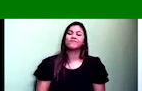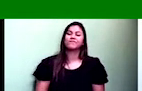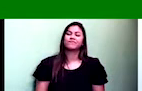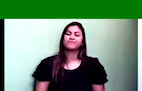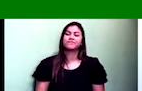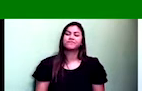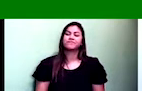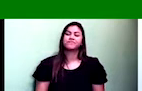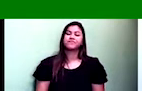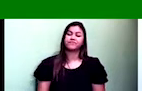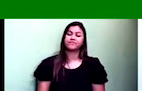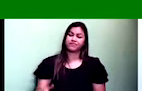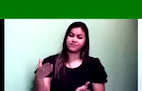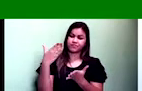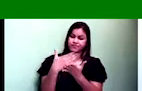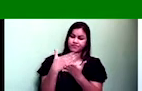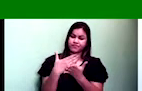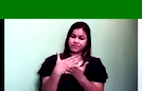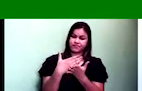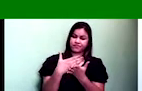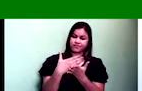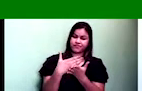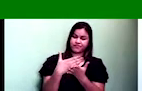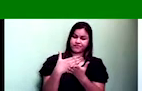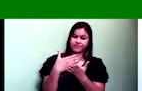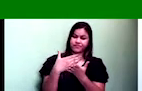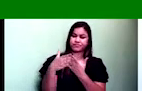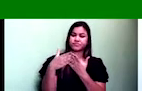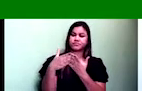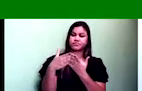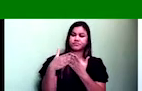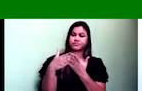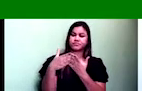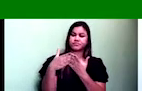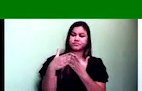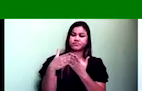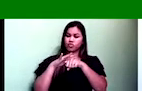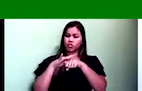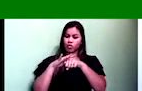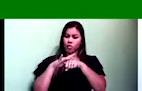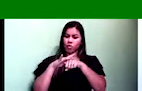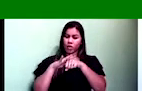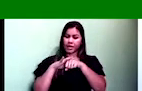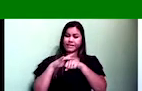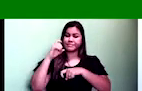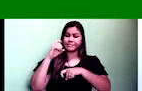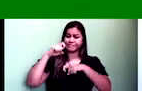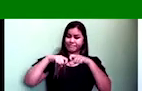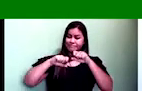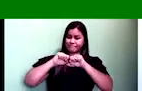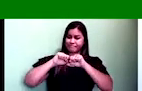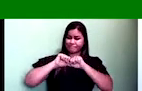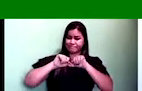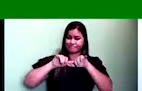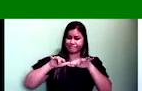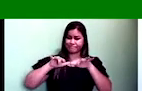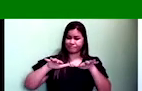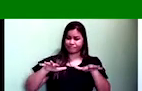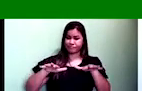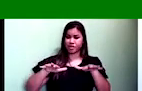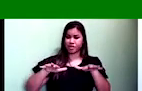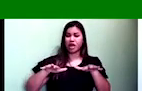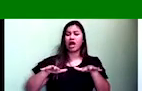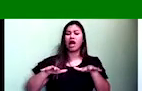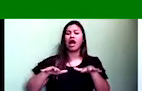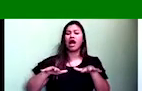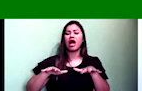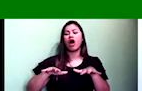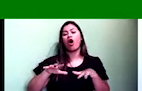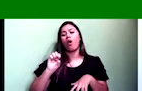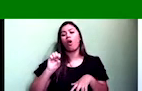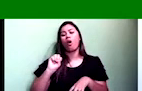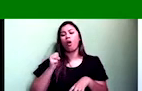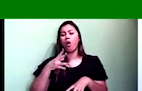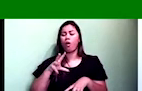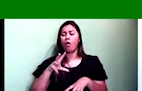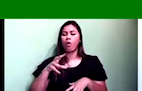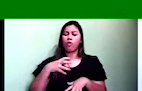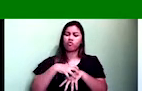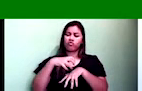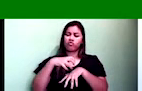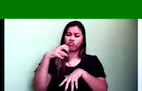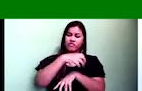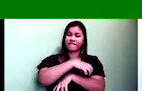No início, desinfecções sexualmente transmitidas. Pode começar até antes do